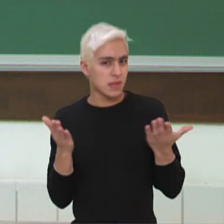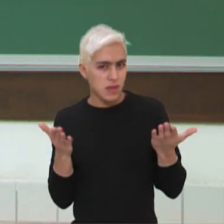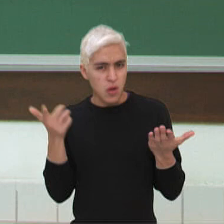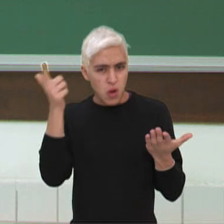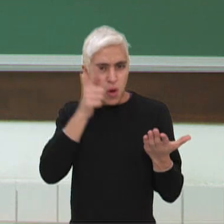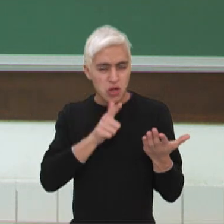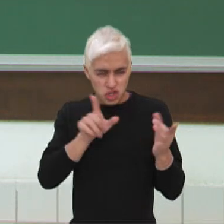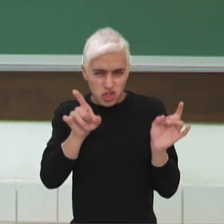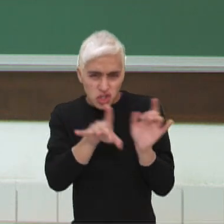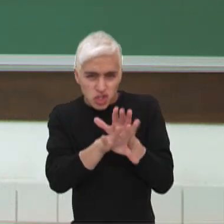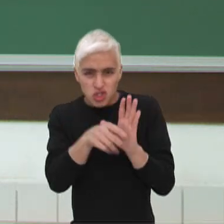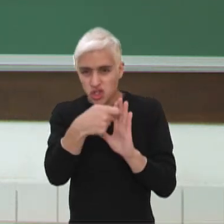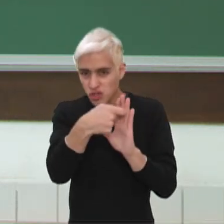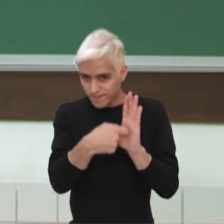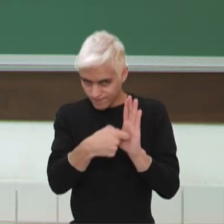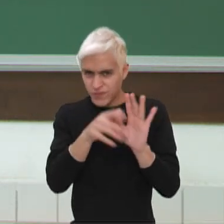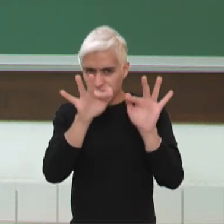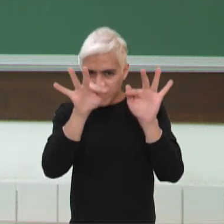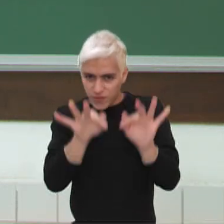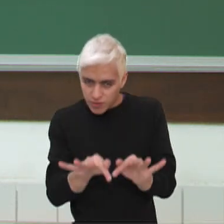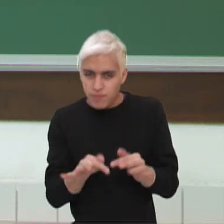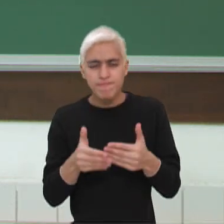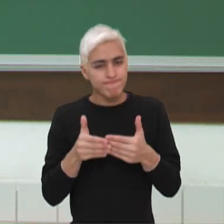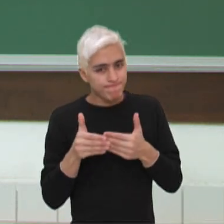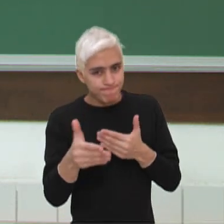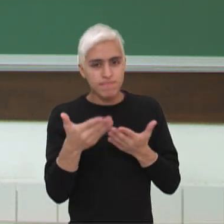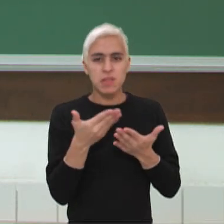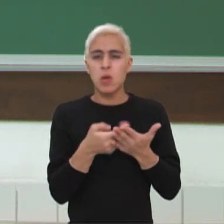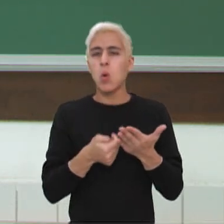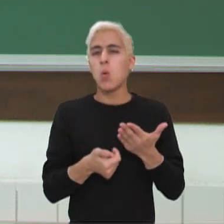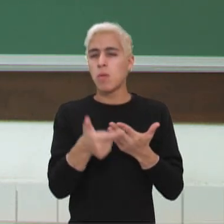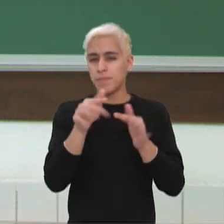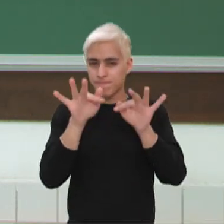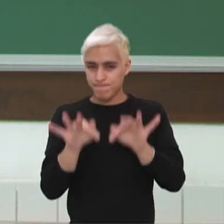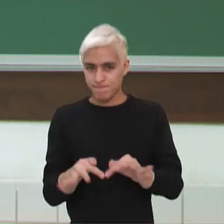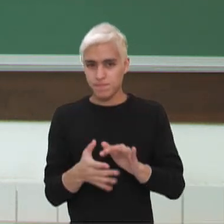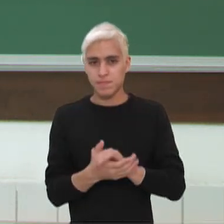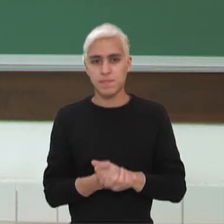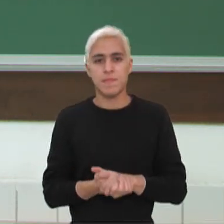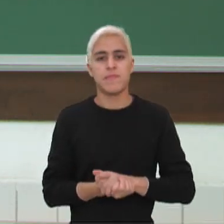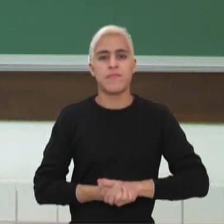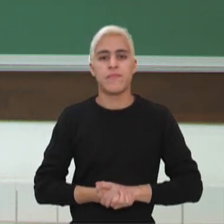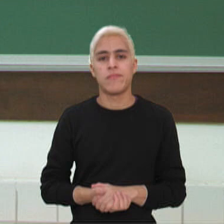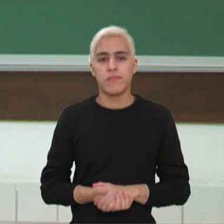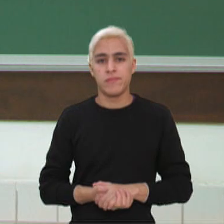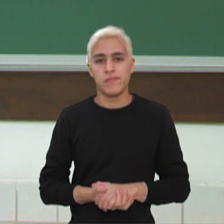aí, conseguiram terminar o exercício? Vamos seguir com a nossa aula que está quase acabando. Vamos lá.